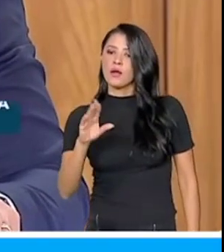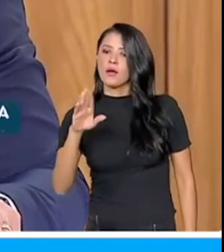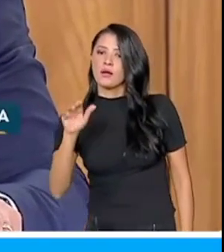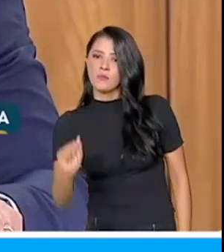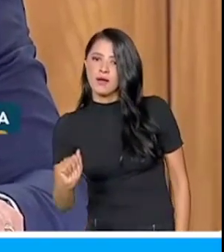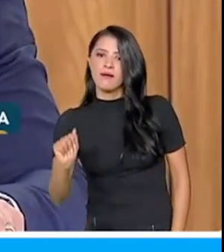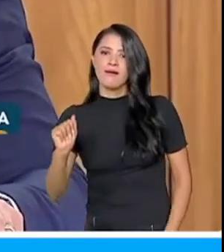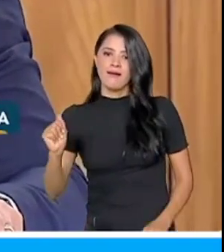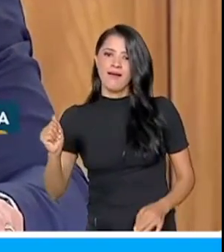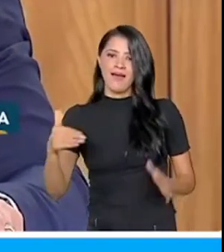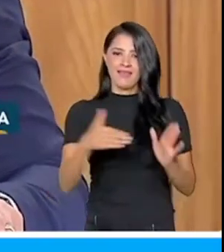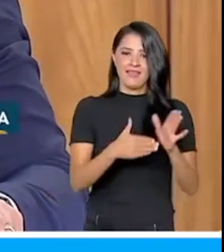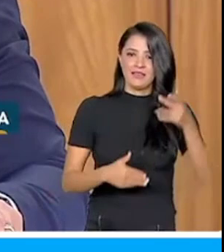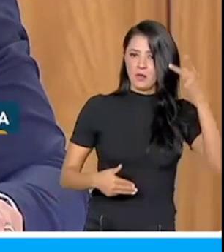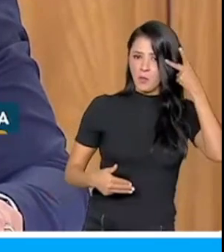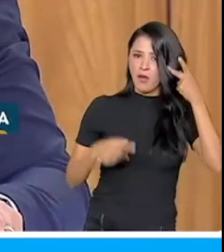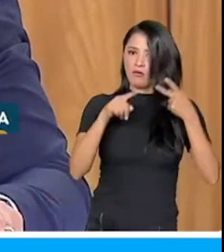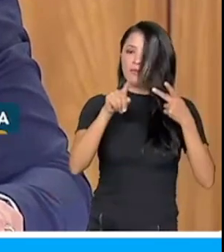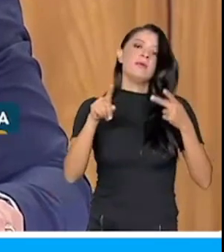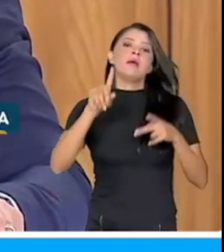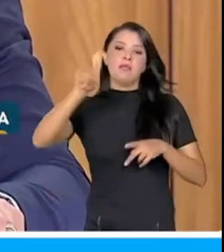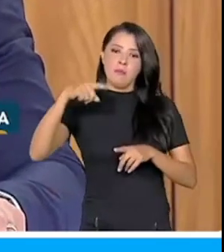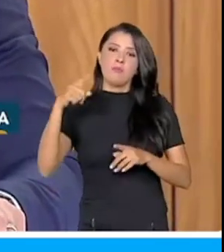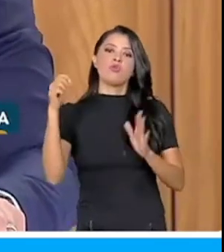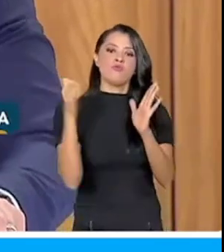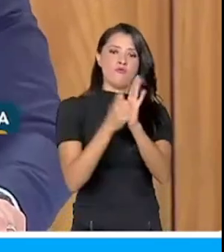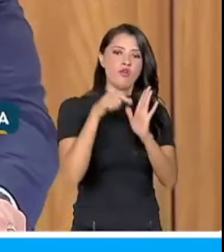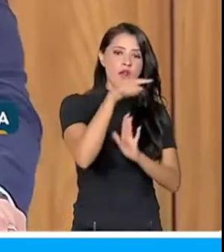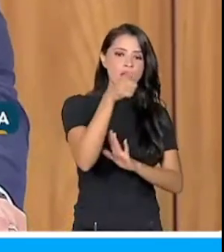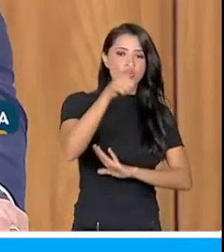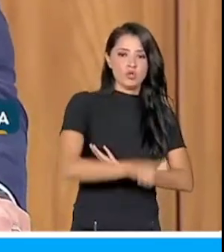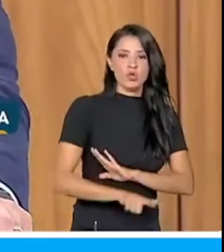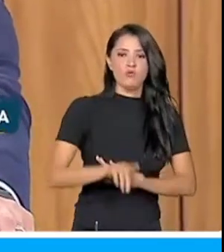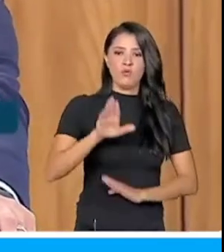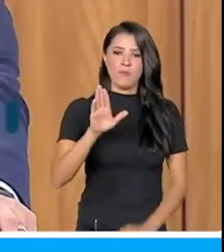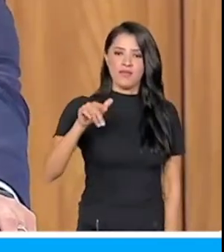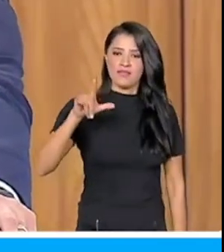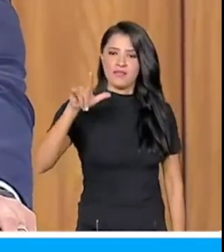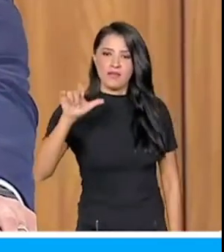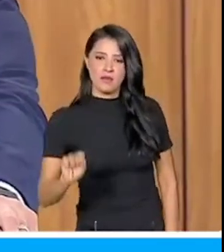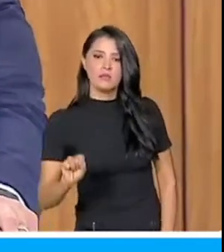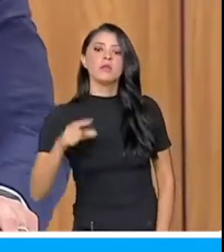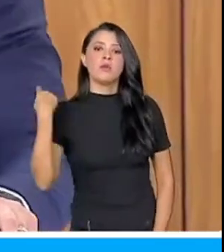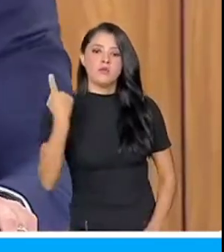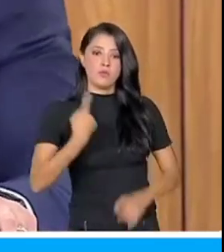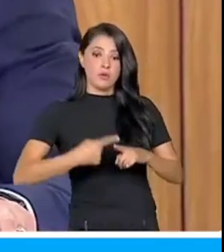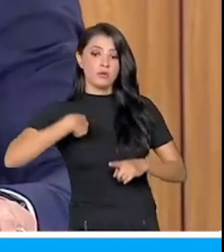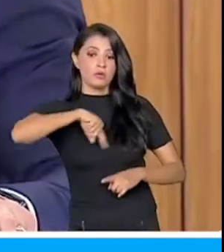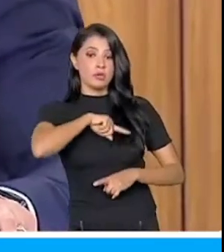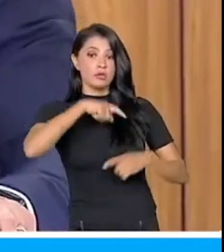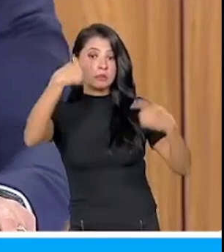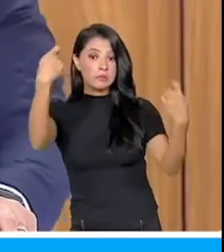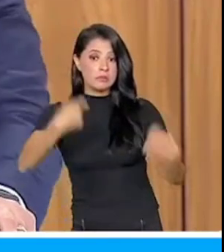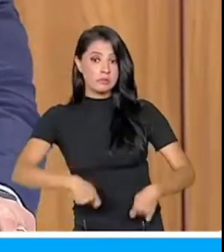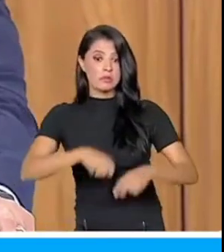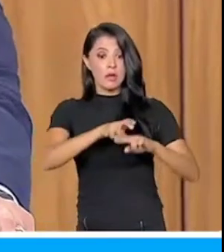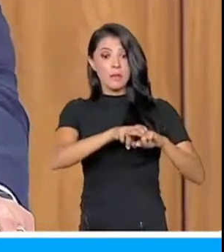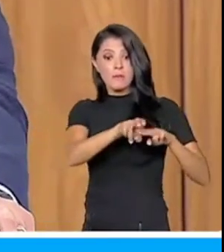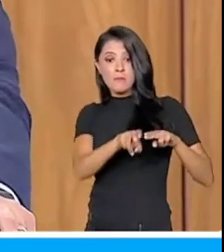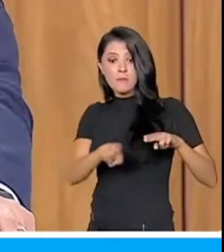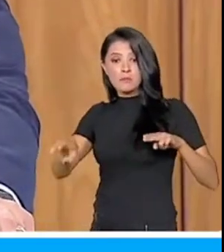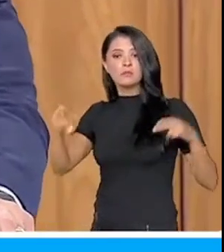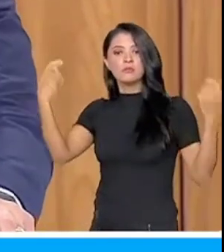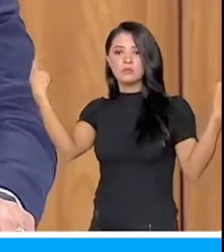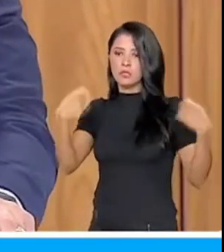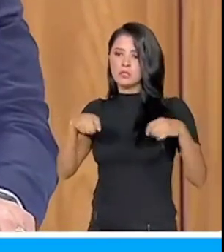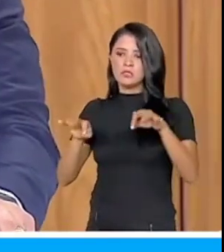25, então daqui a pouco o Mercadante vai bater lá a porta de novo do BNDES, porque a gente precisa disso. Metrô, a gente precisa